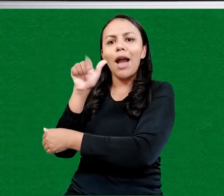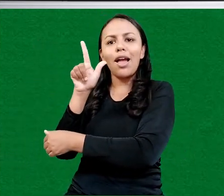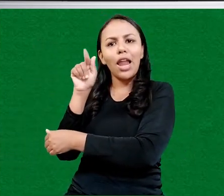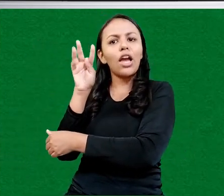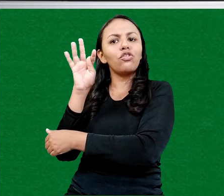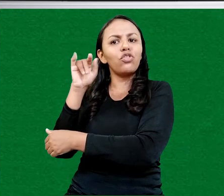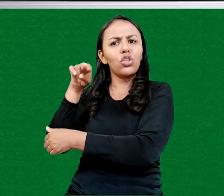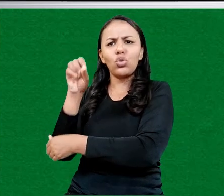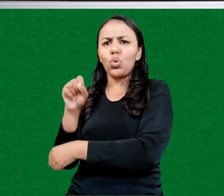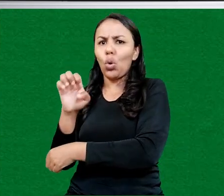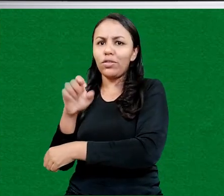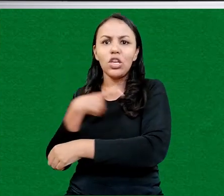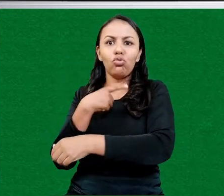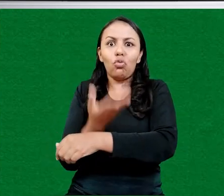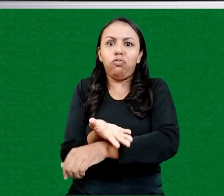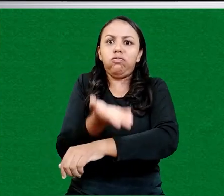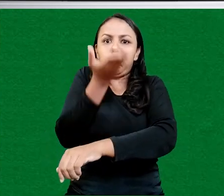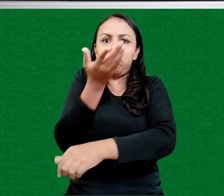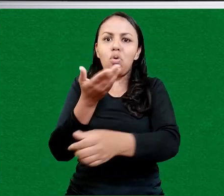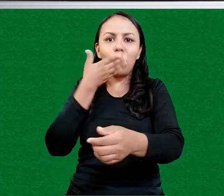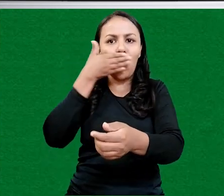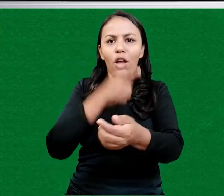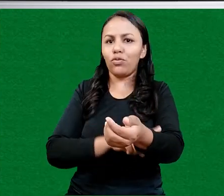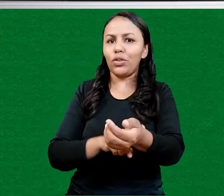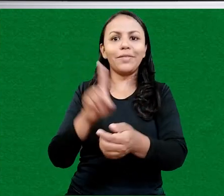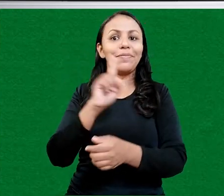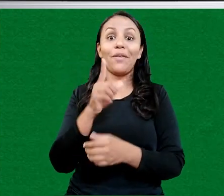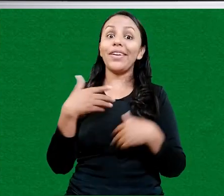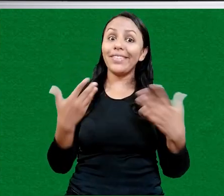tiveram aumento da glicemia. Esse carboidrato, ele é um